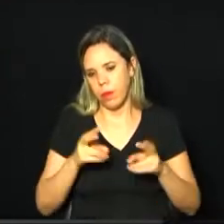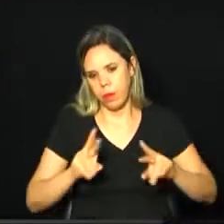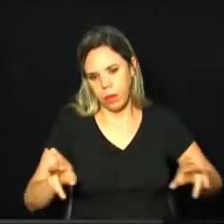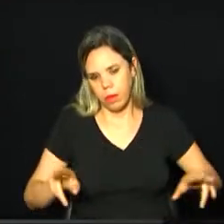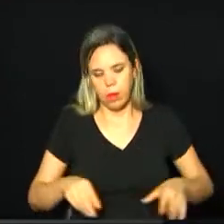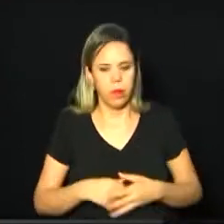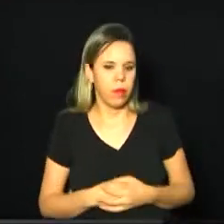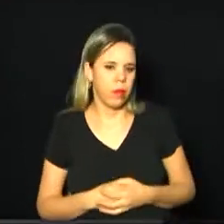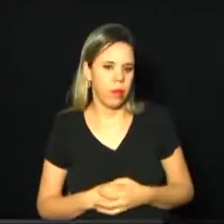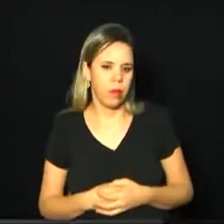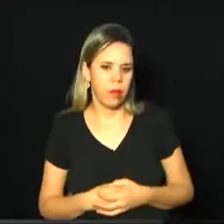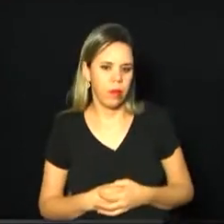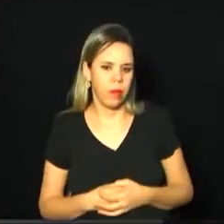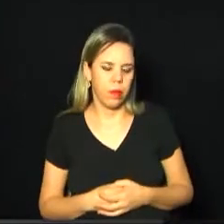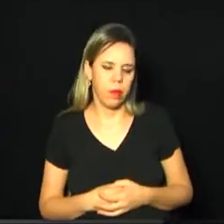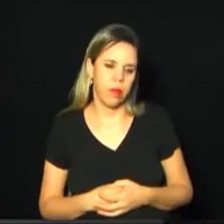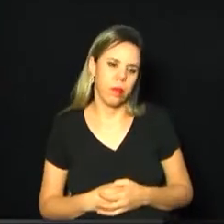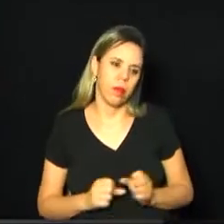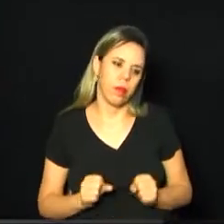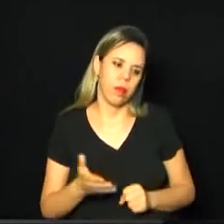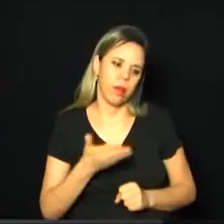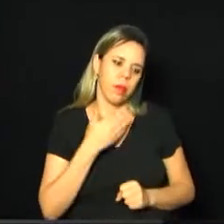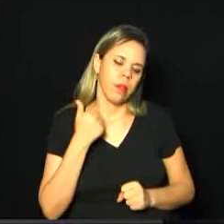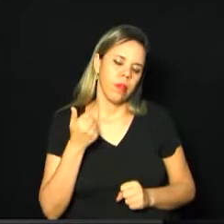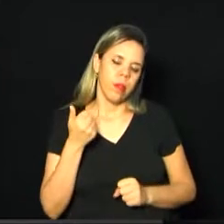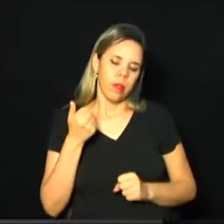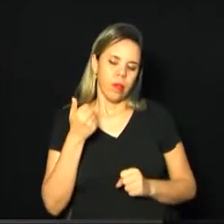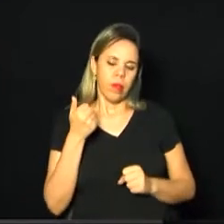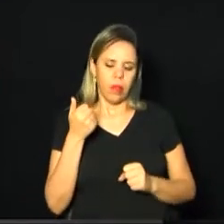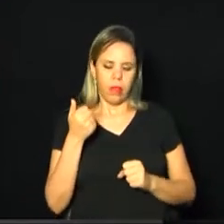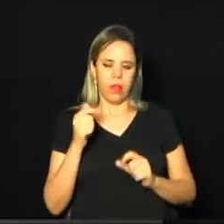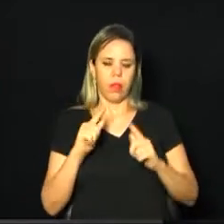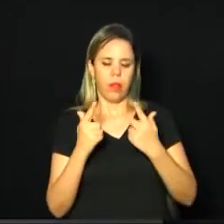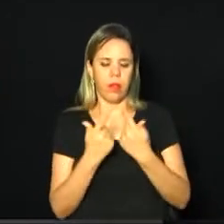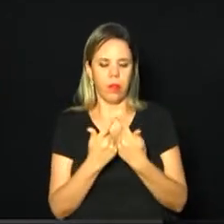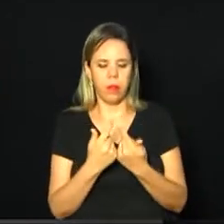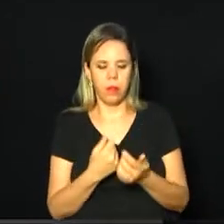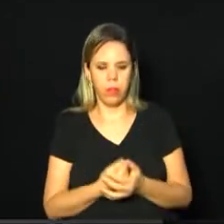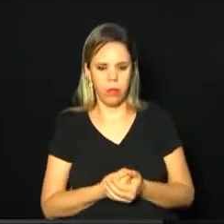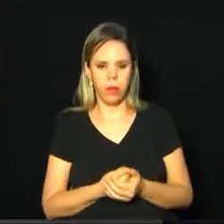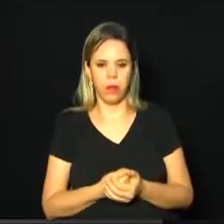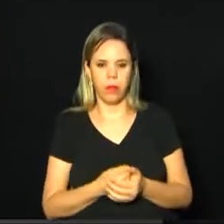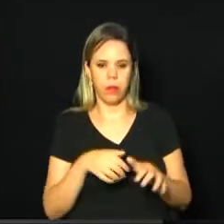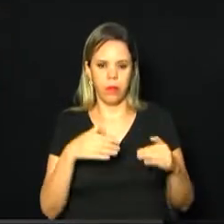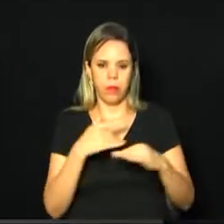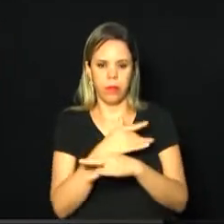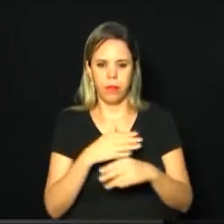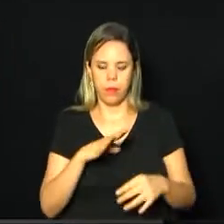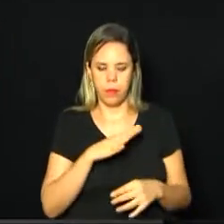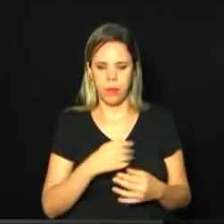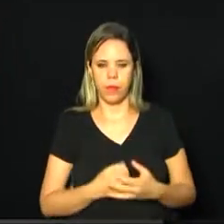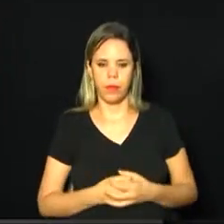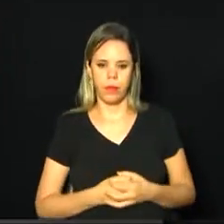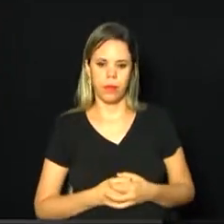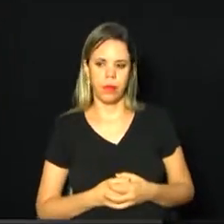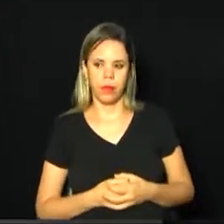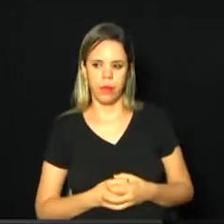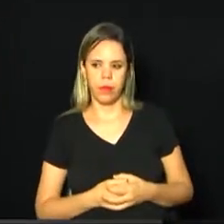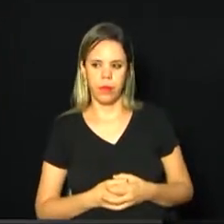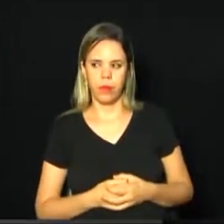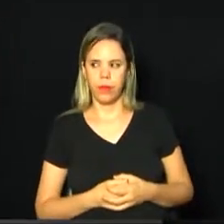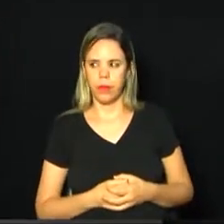diferenciação que até pode melhorar a gestão do Trânsito e Transporte na nossa cidade